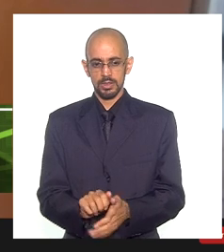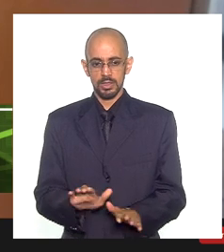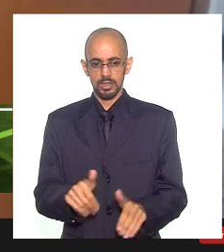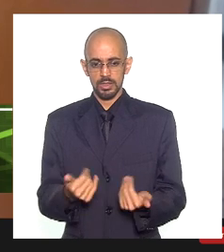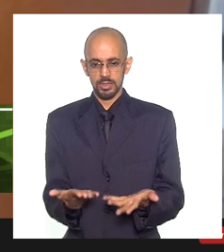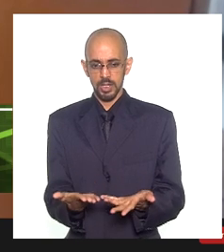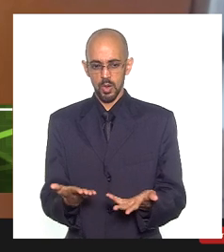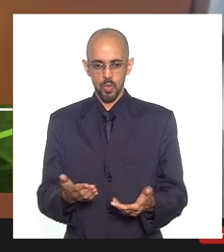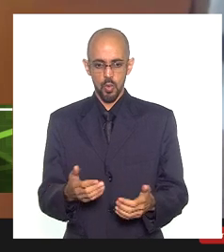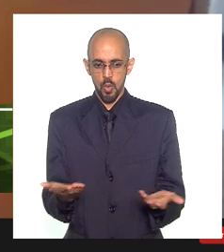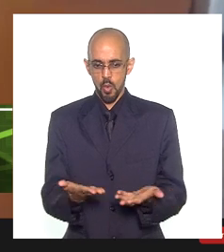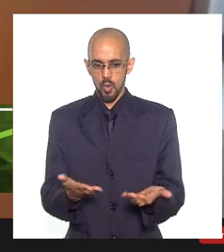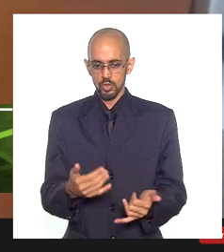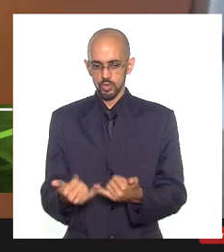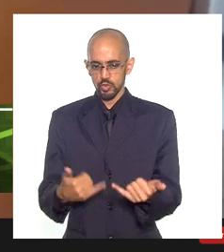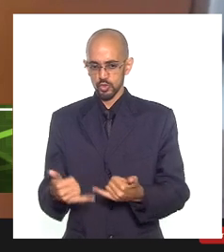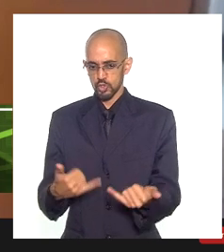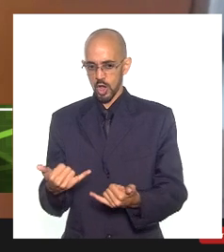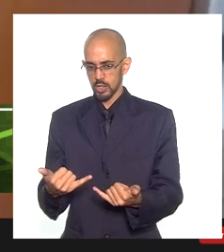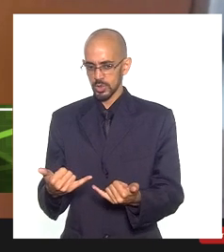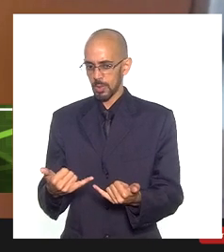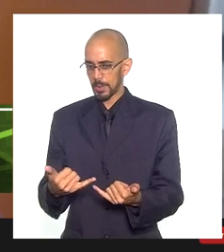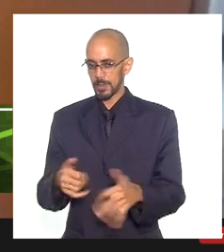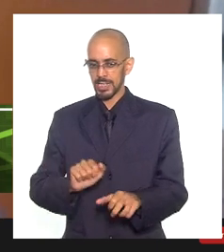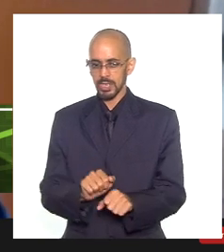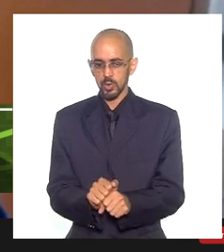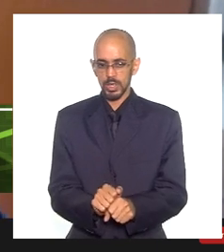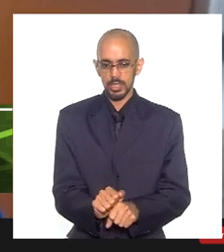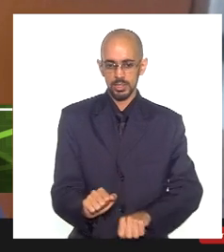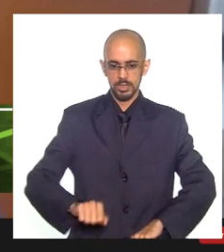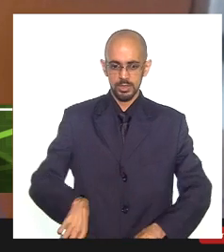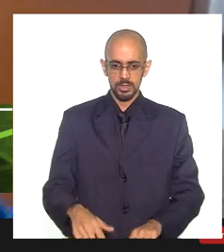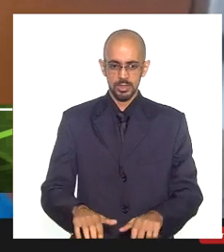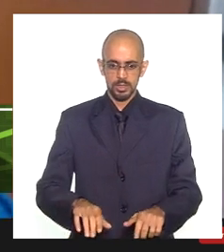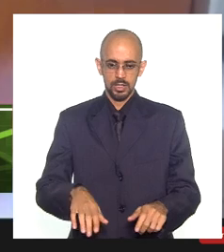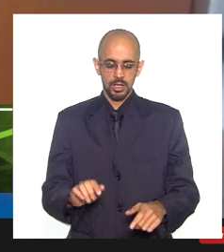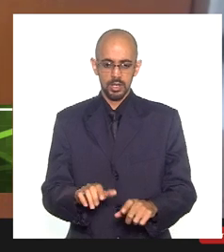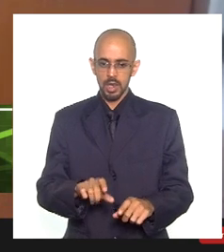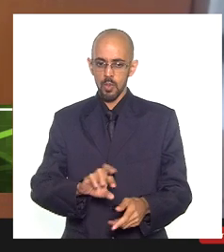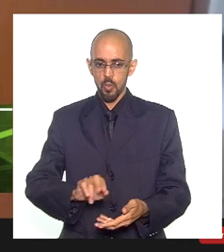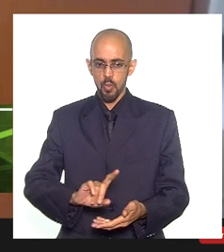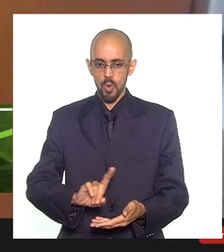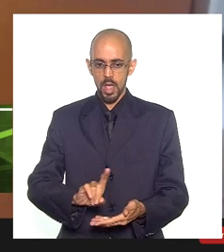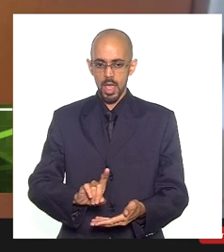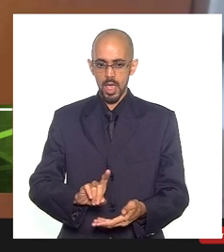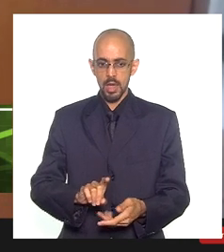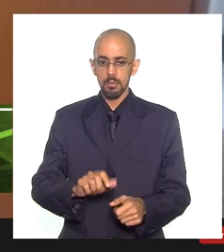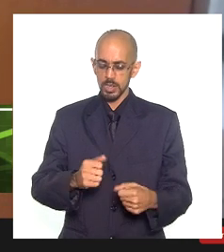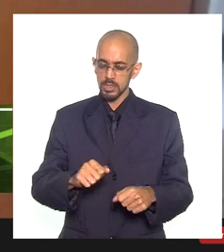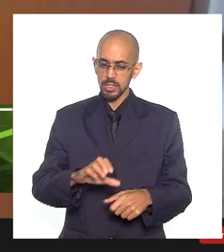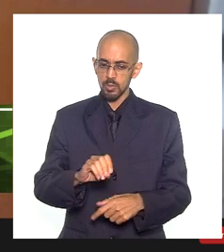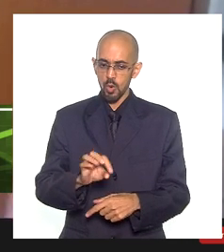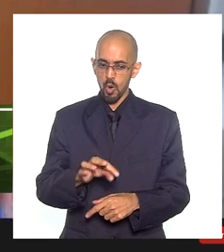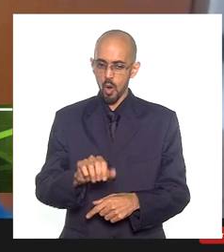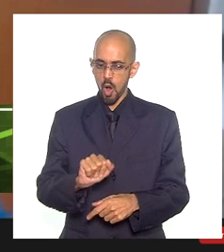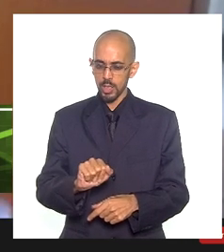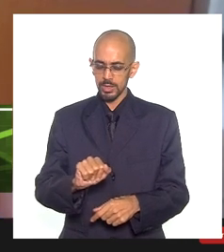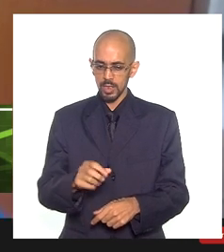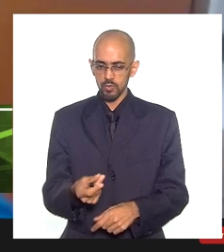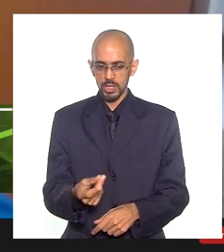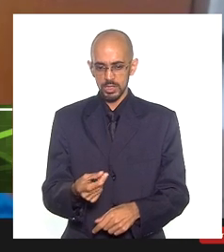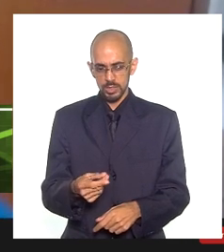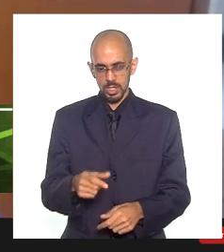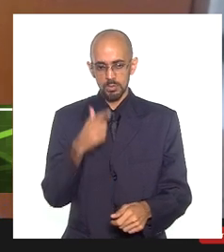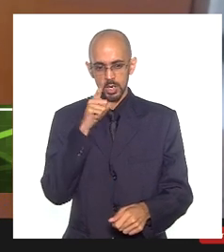os órgãos do Estado são subordinados à cota financeira. Não basta previsão orçamentária, é preciso também cota financeira para poder